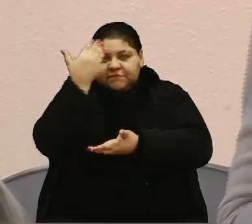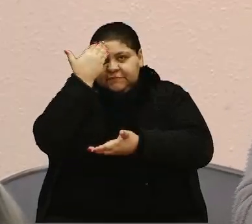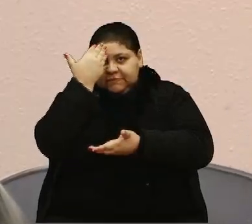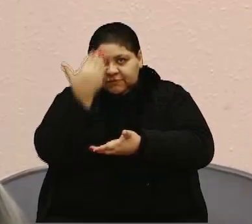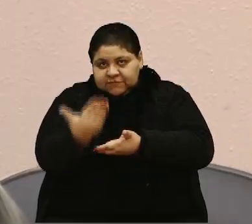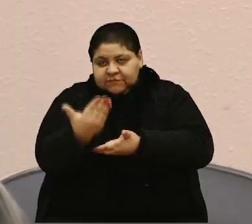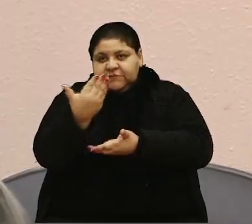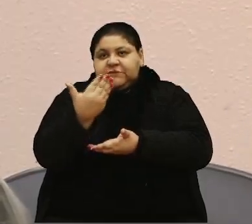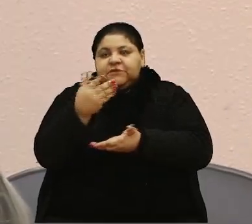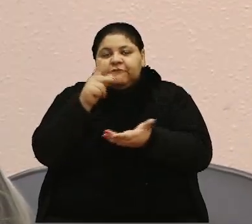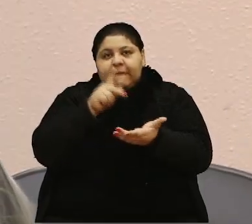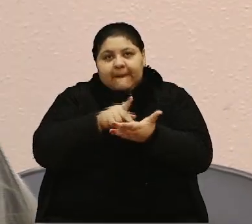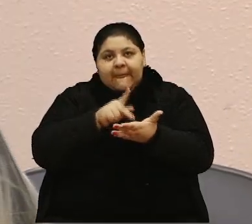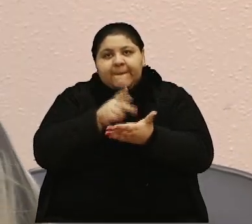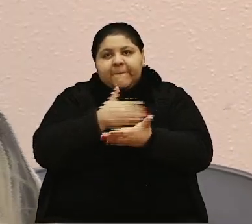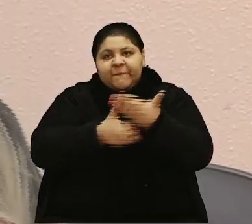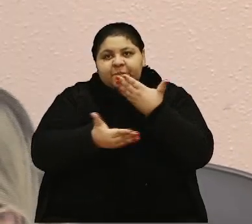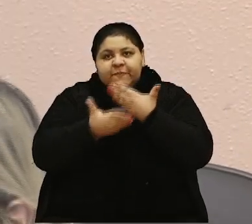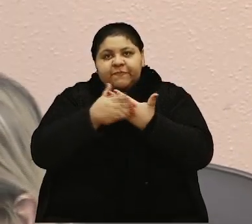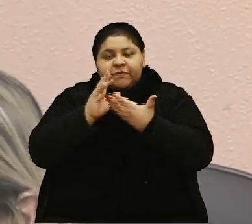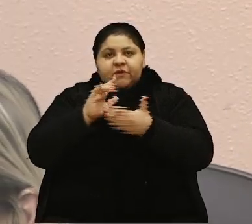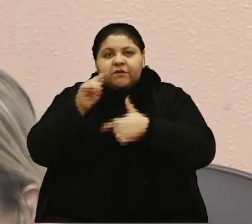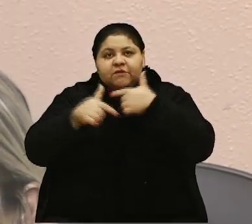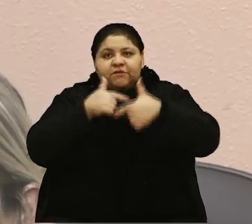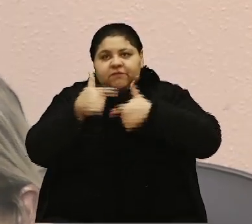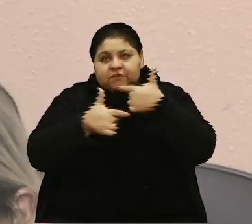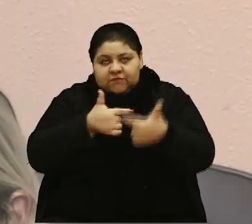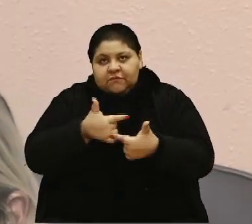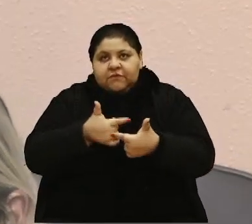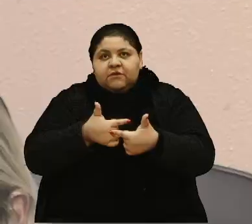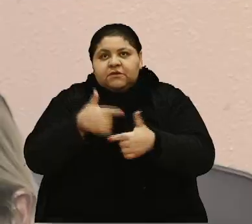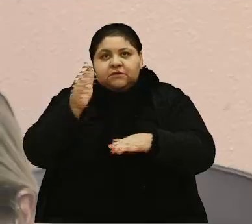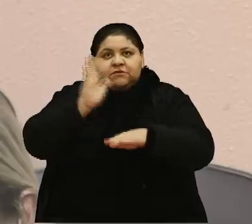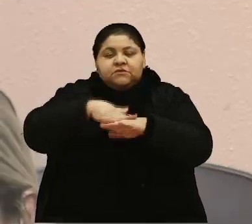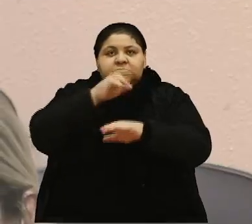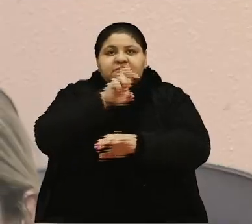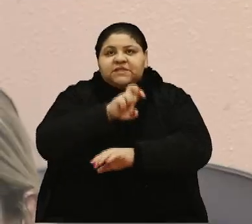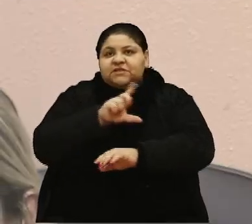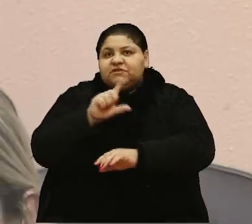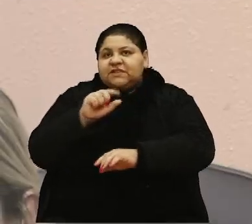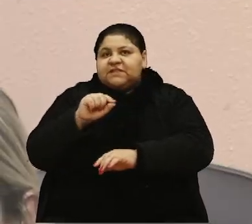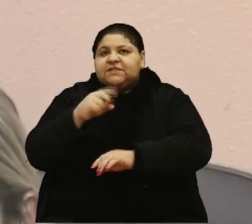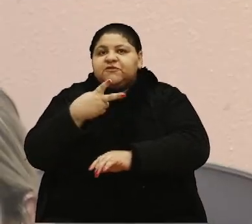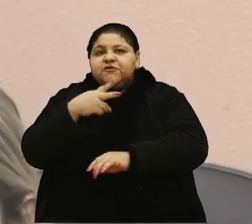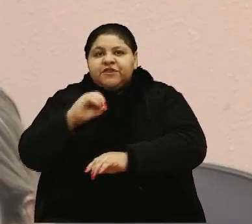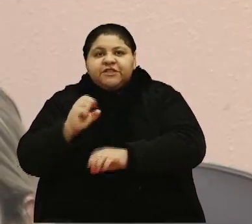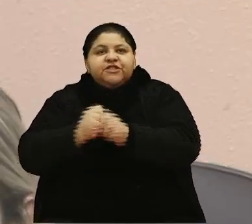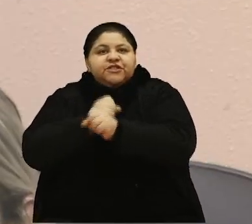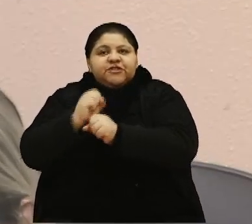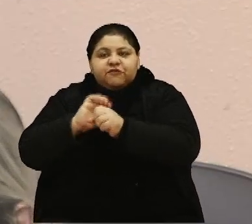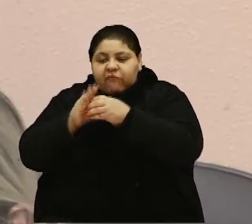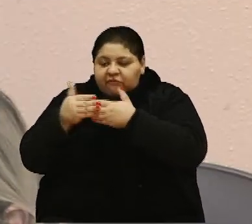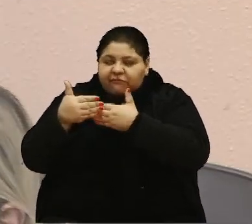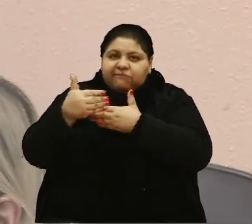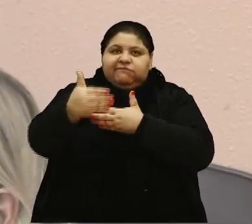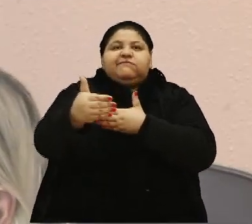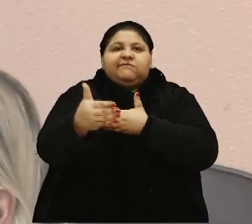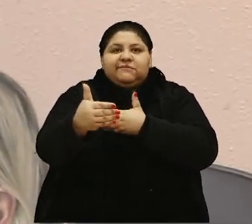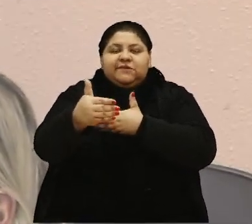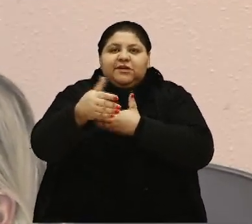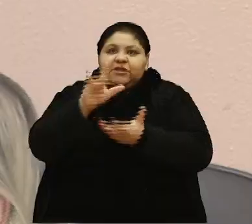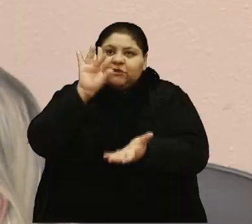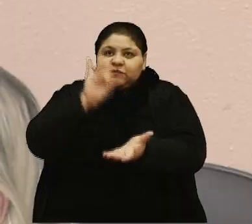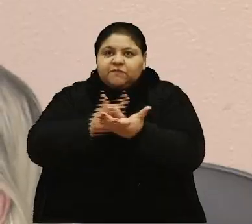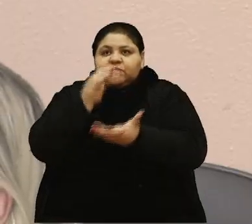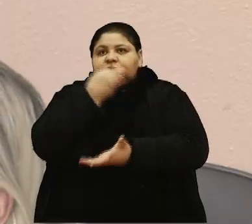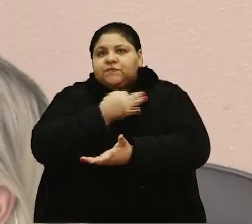agradecimentos sinceros a todo o empenho e dedicação e que venha mais 5, 10, 15, 20 anos aí pela frente e que se consolide em